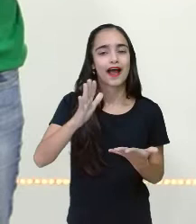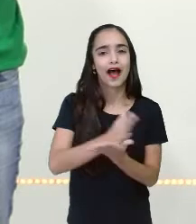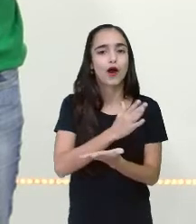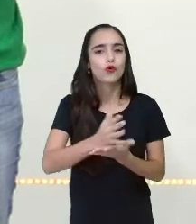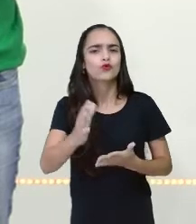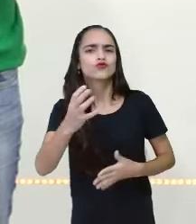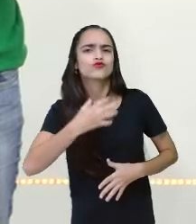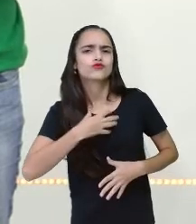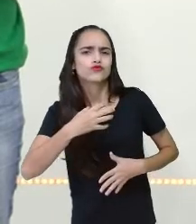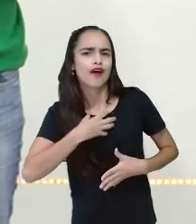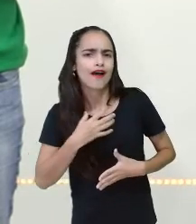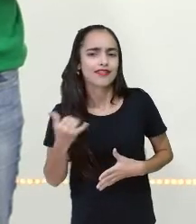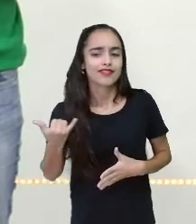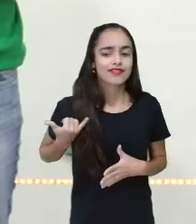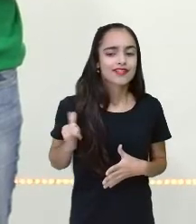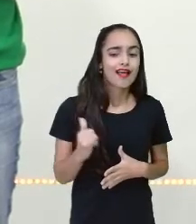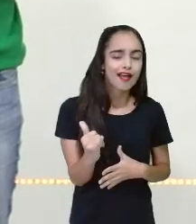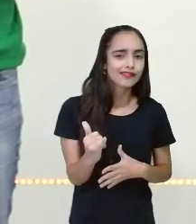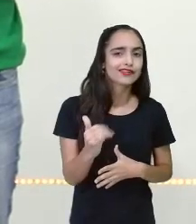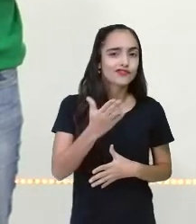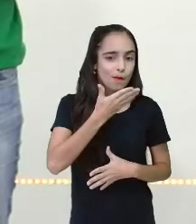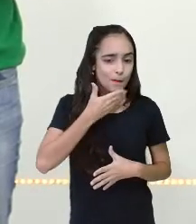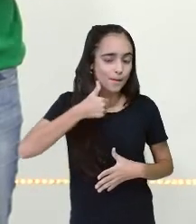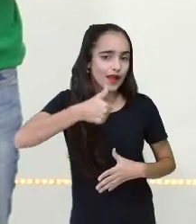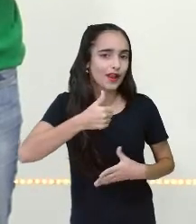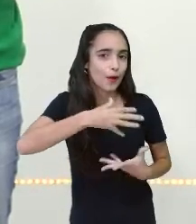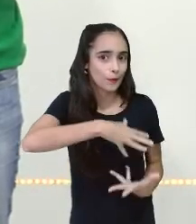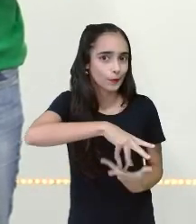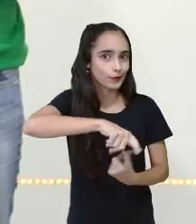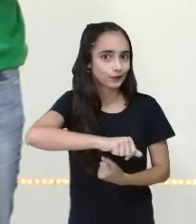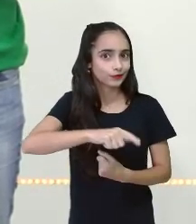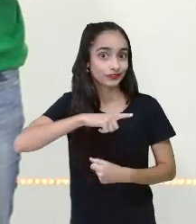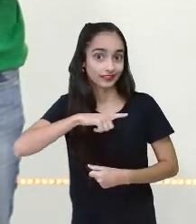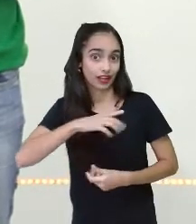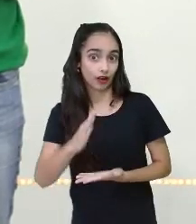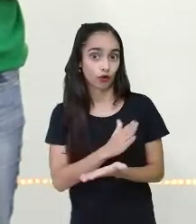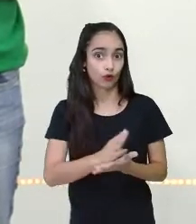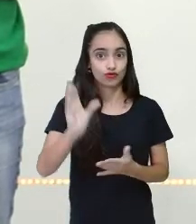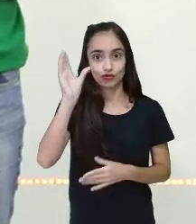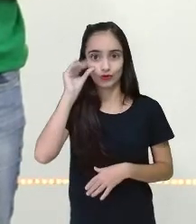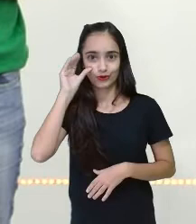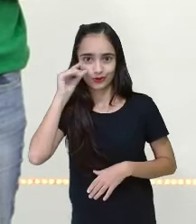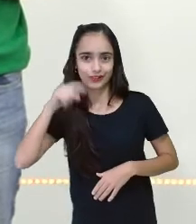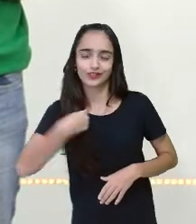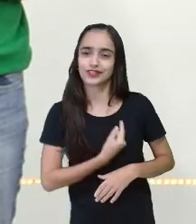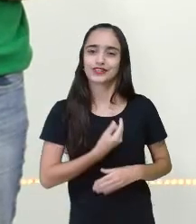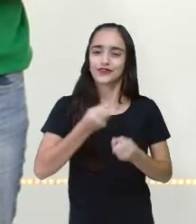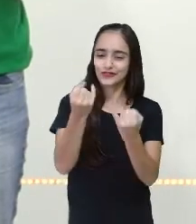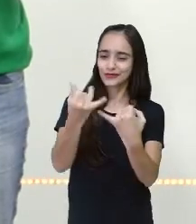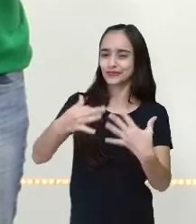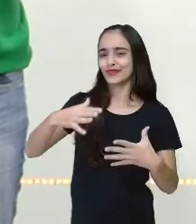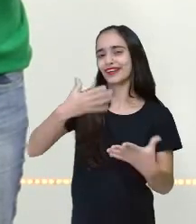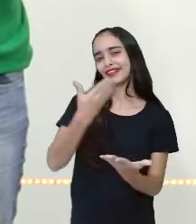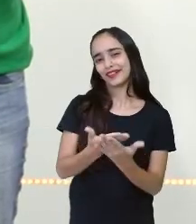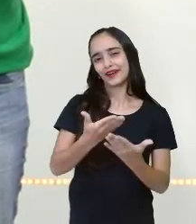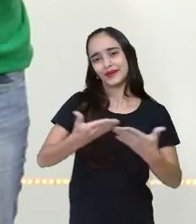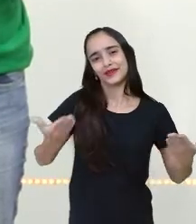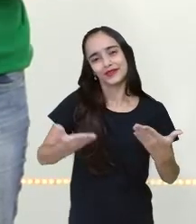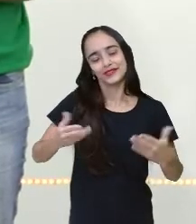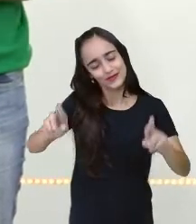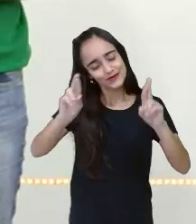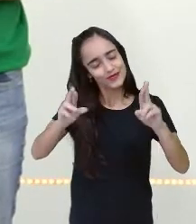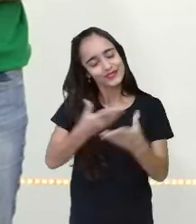formas de energia sustentável. Tem algumas curiosidades aí que a gente vai abordar na nossa aula de hoje e eu espero que